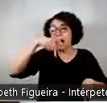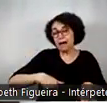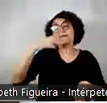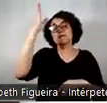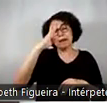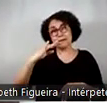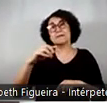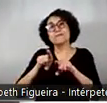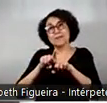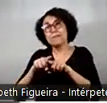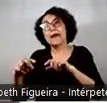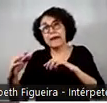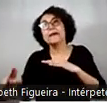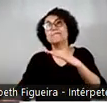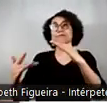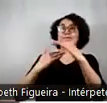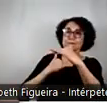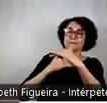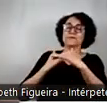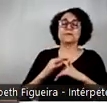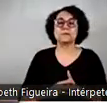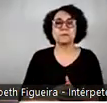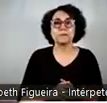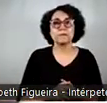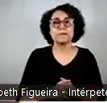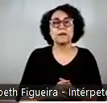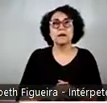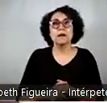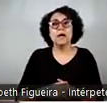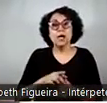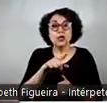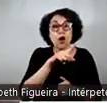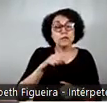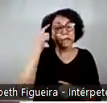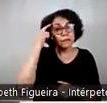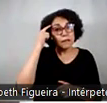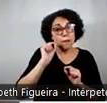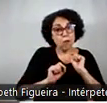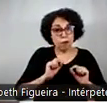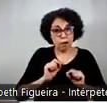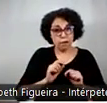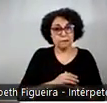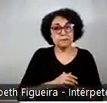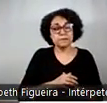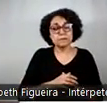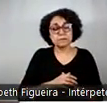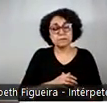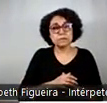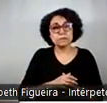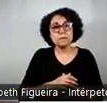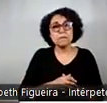um distanciamento geográfico, né, para você pensar, né, um deslocamento,